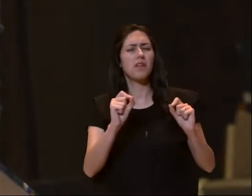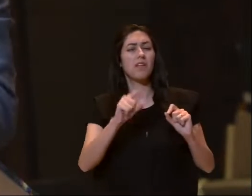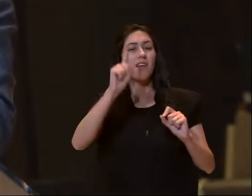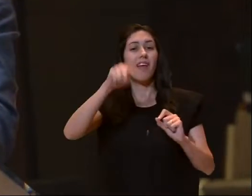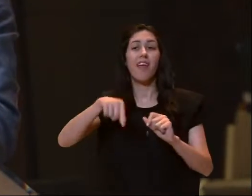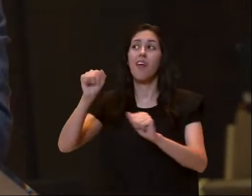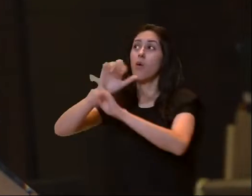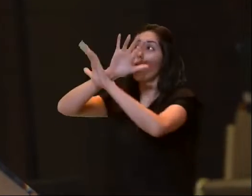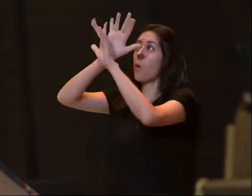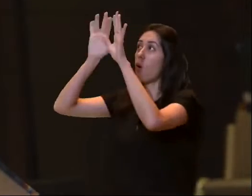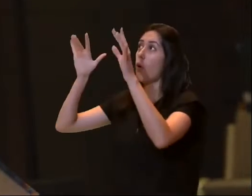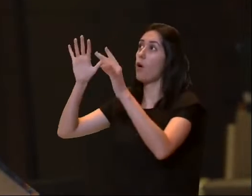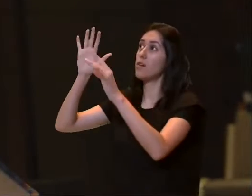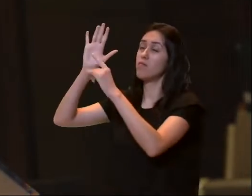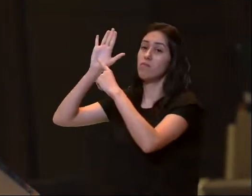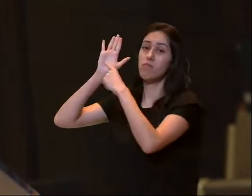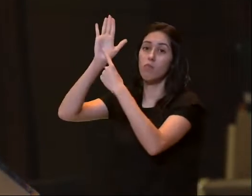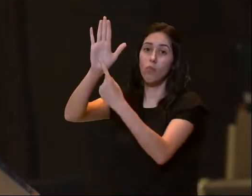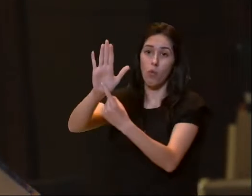da glória.